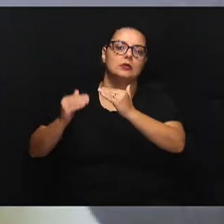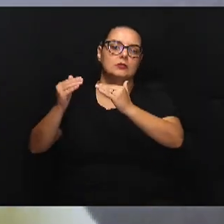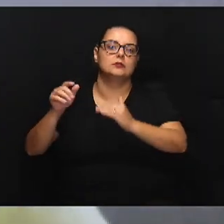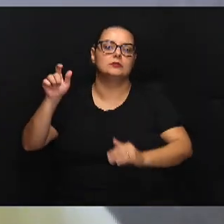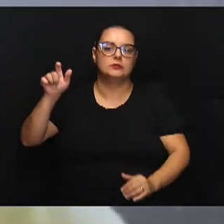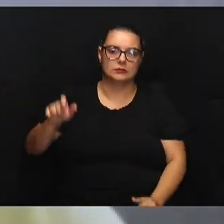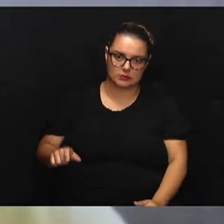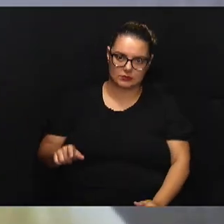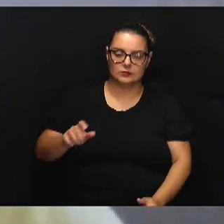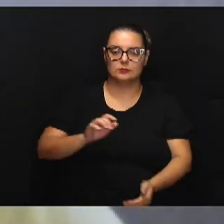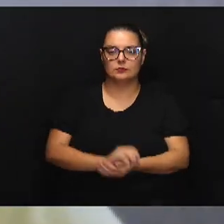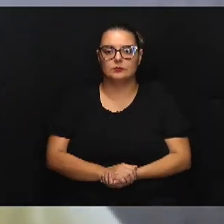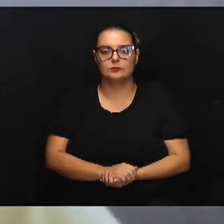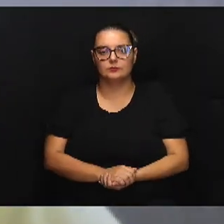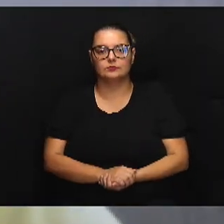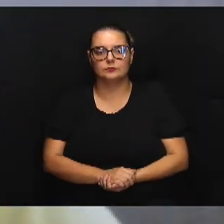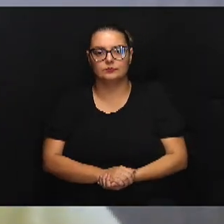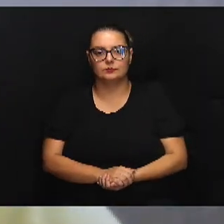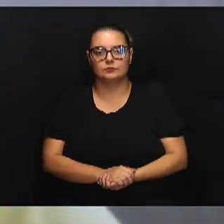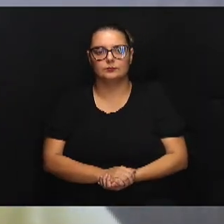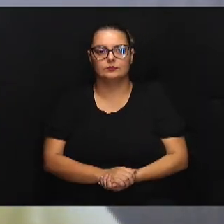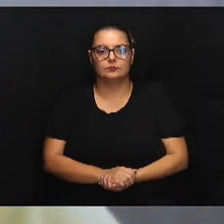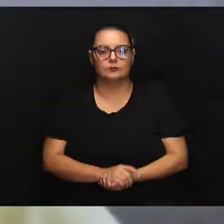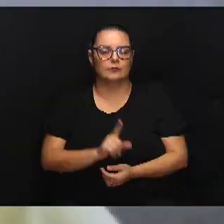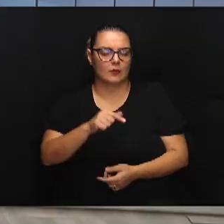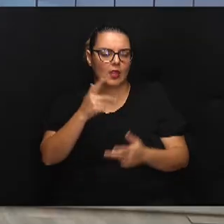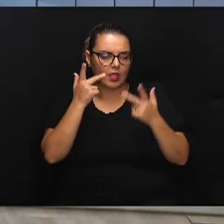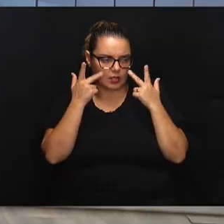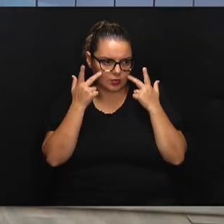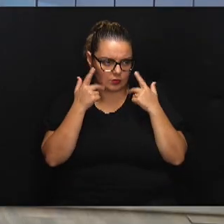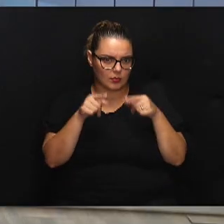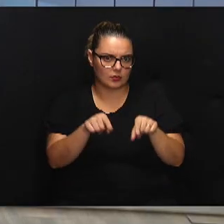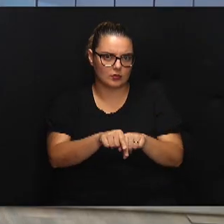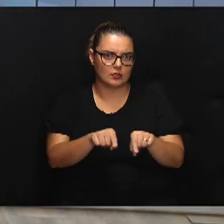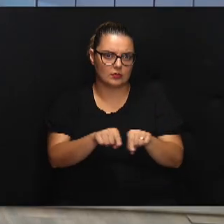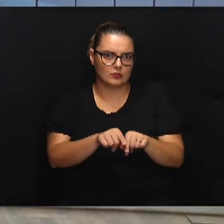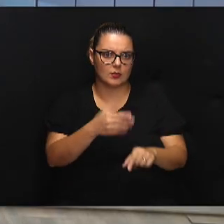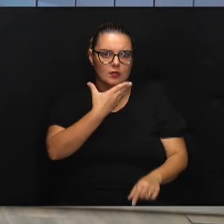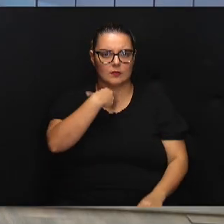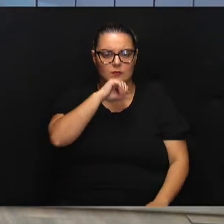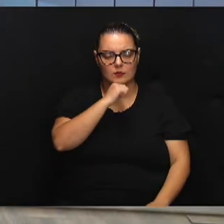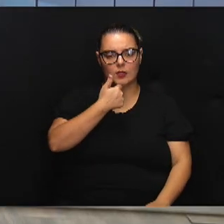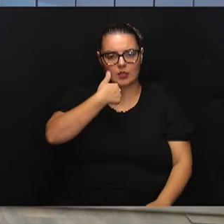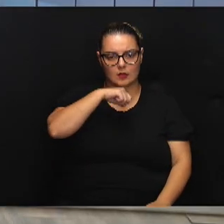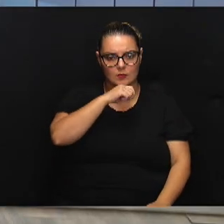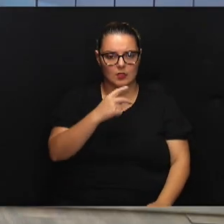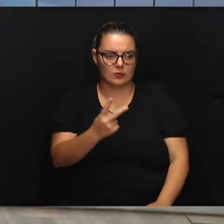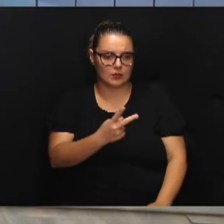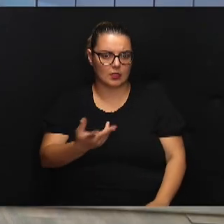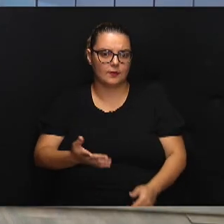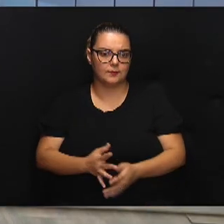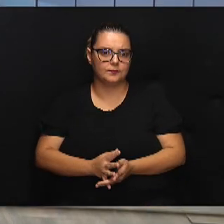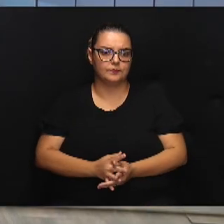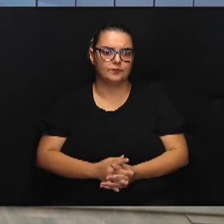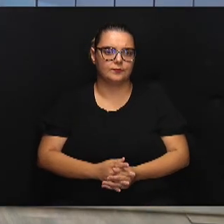desta pessoa. Comum que surge também, né, para os pais é se eles